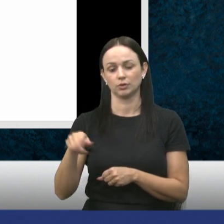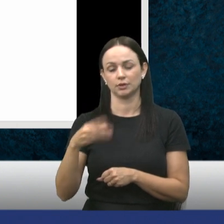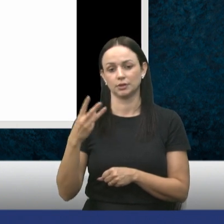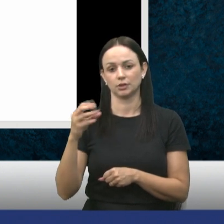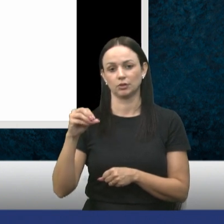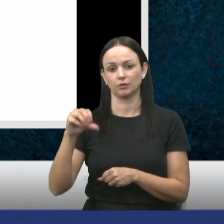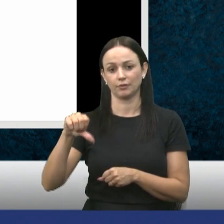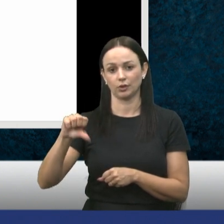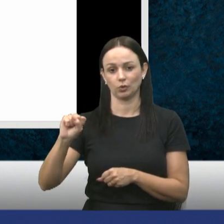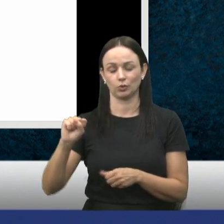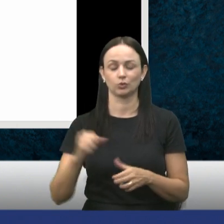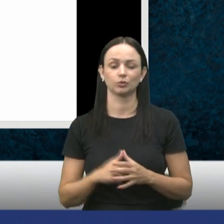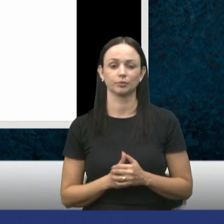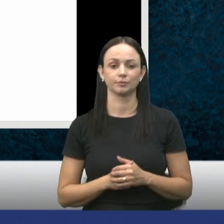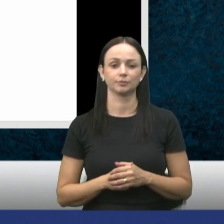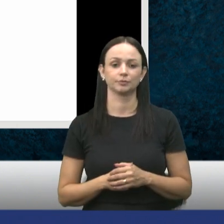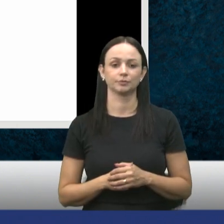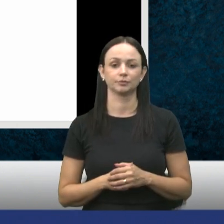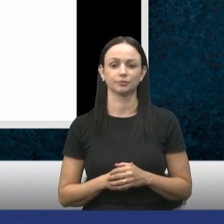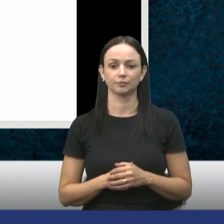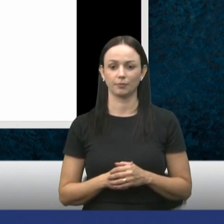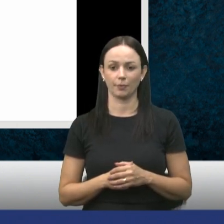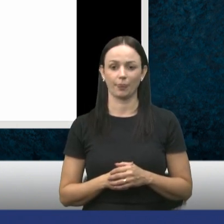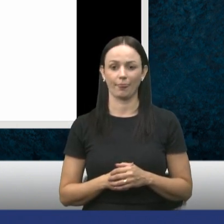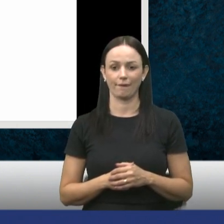803.394.398 e